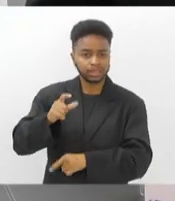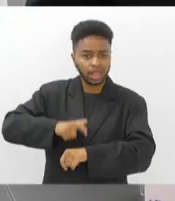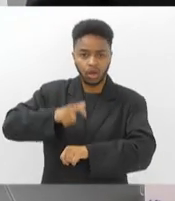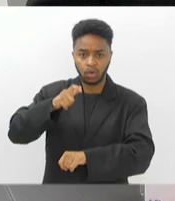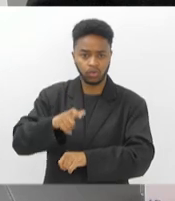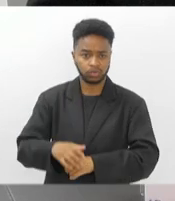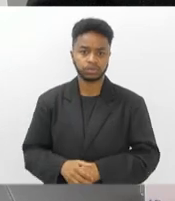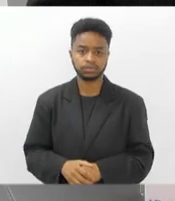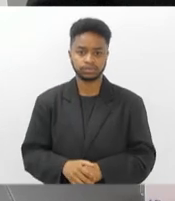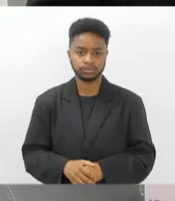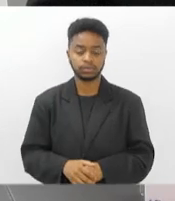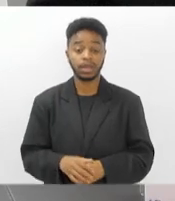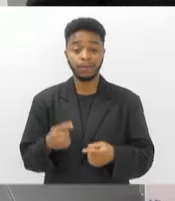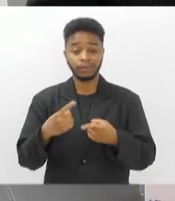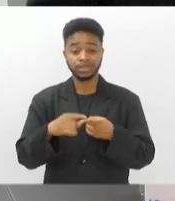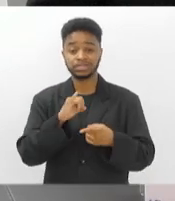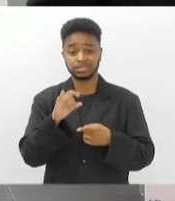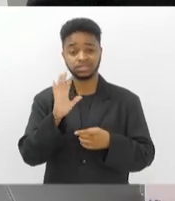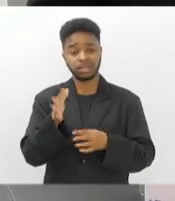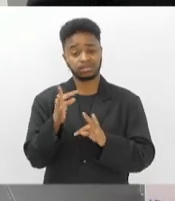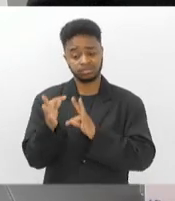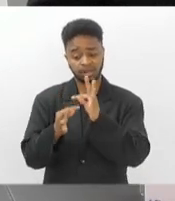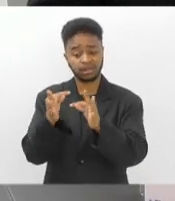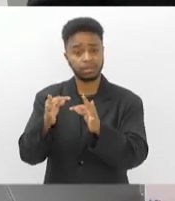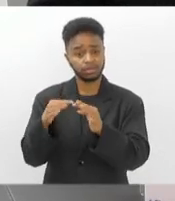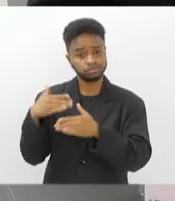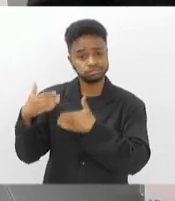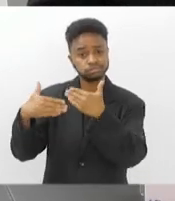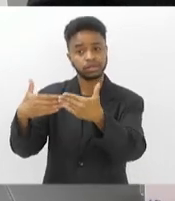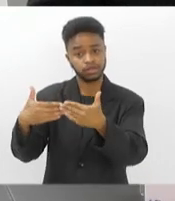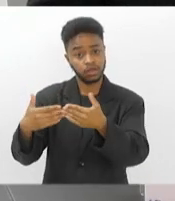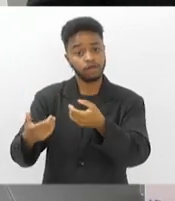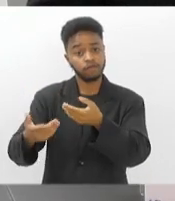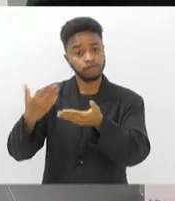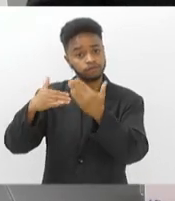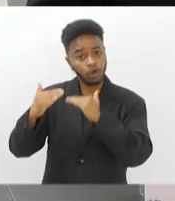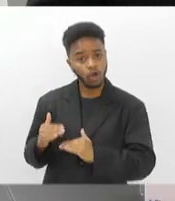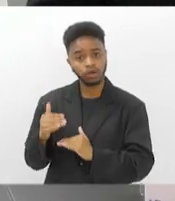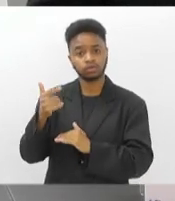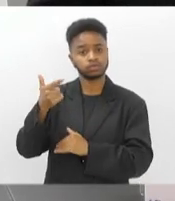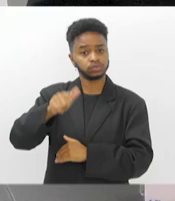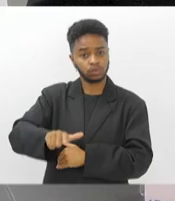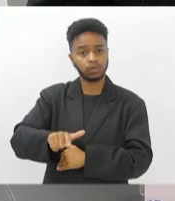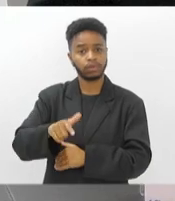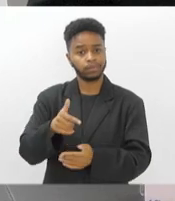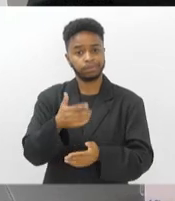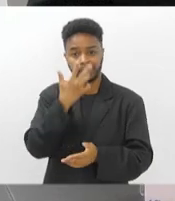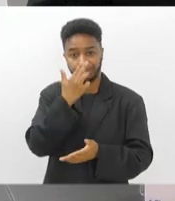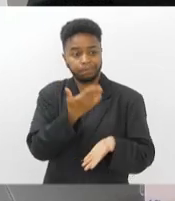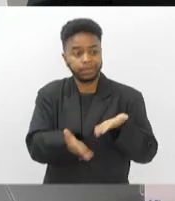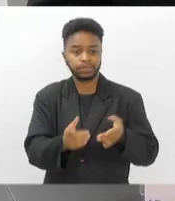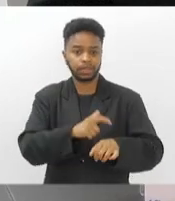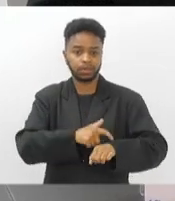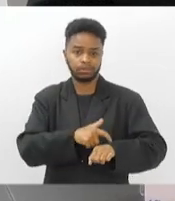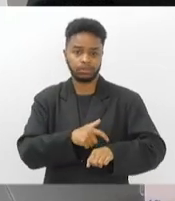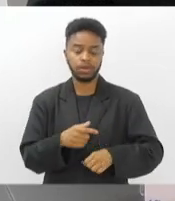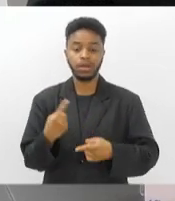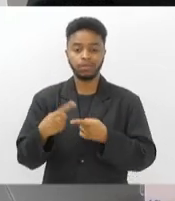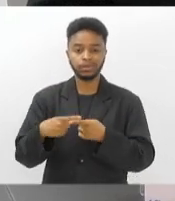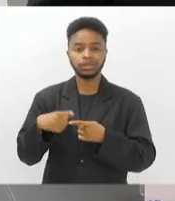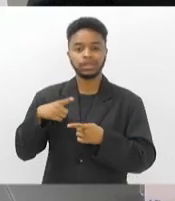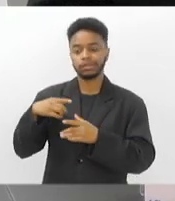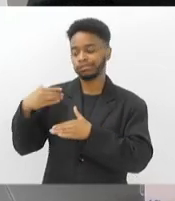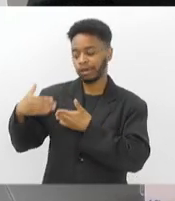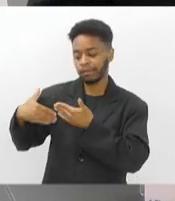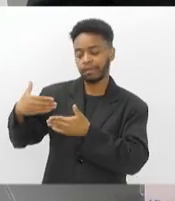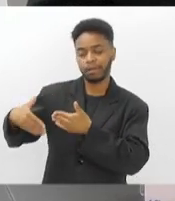atingindo já um nível né de tratamento e infelizmente isso Volta para estaca zero é uma uma perda de tempo na verdade zer tudo que você fez tudo